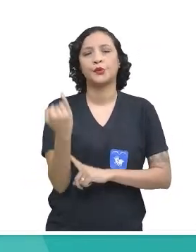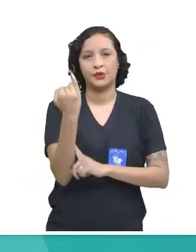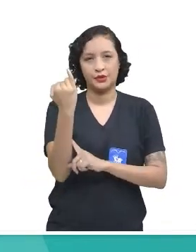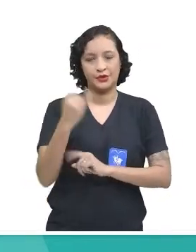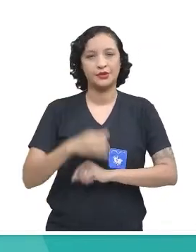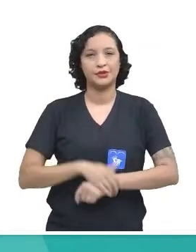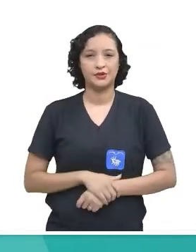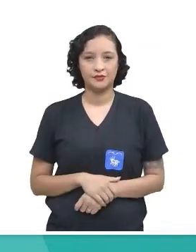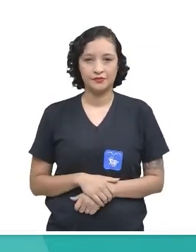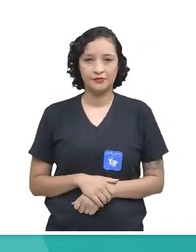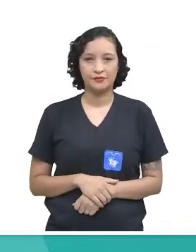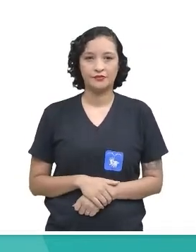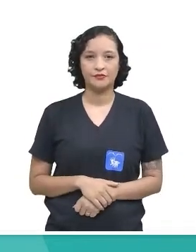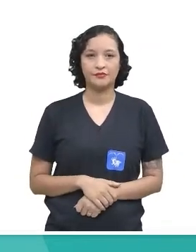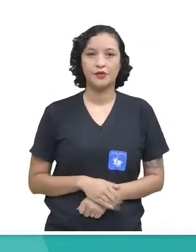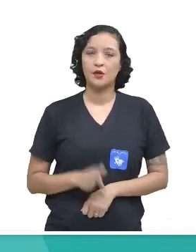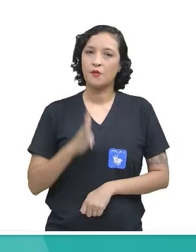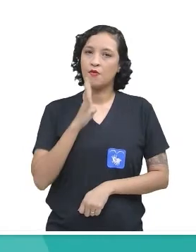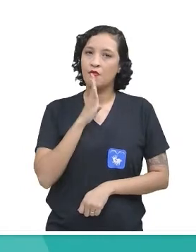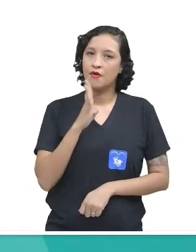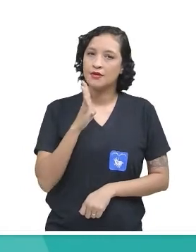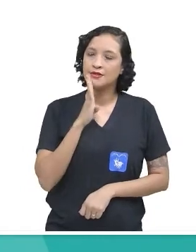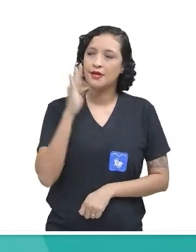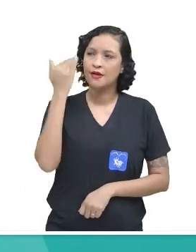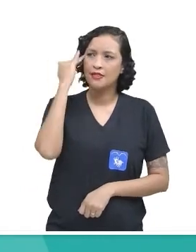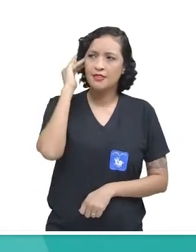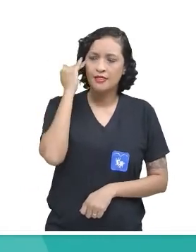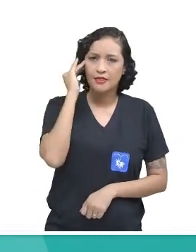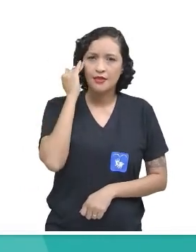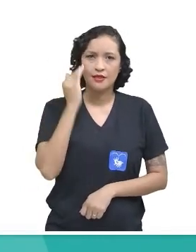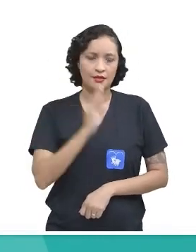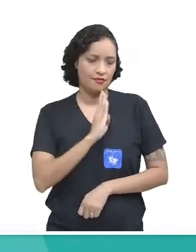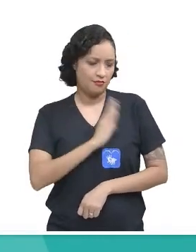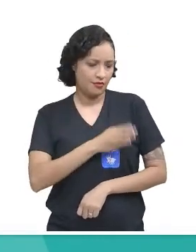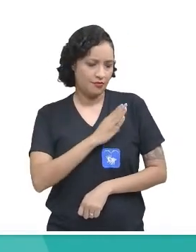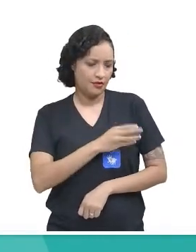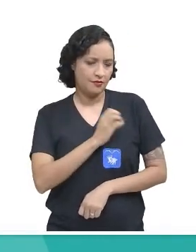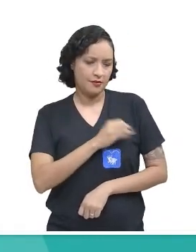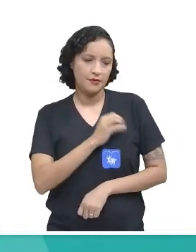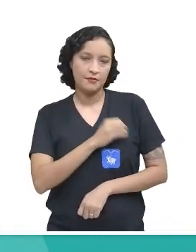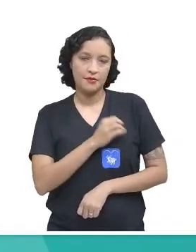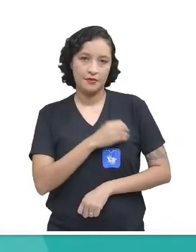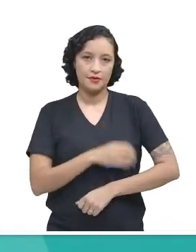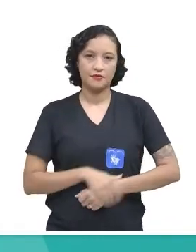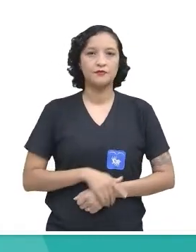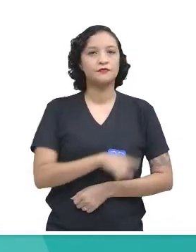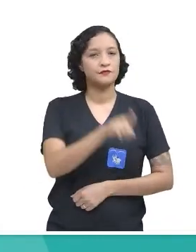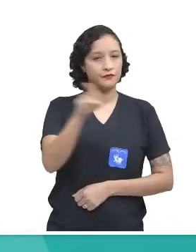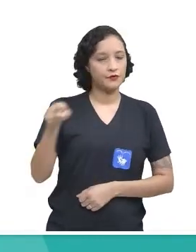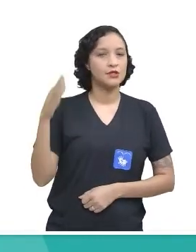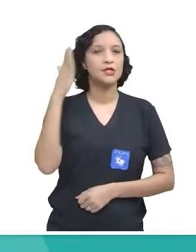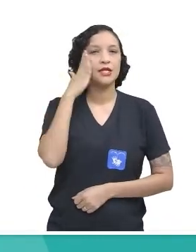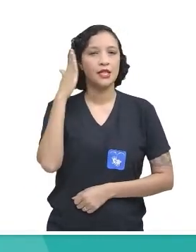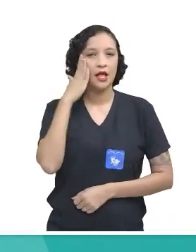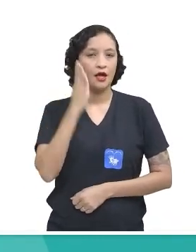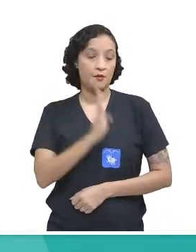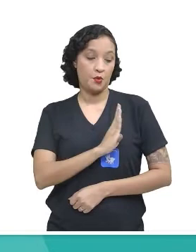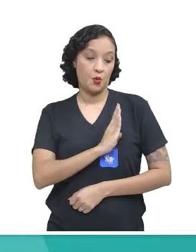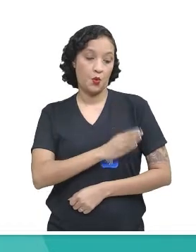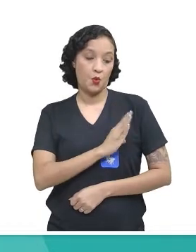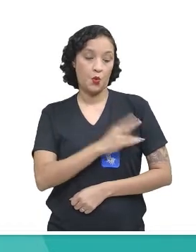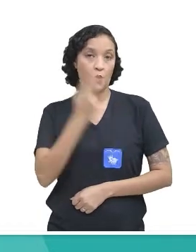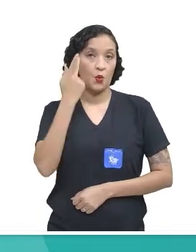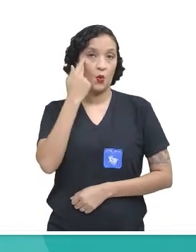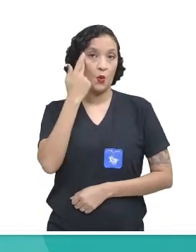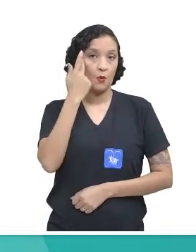nós conhecermos, entendermos a frequência cardíaca? Vocês já sabem que o coração normal, ele